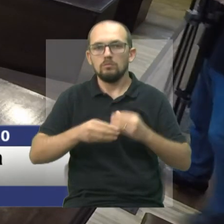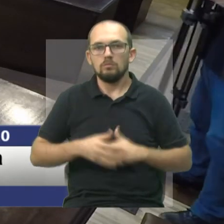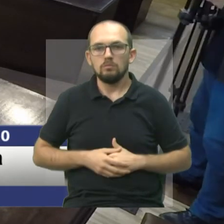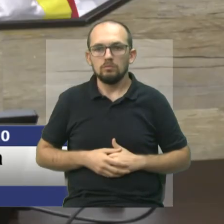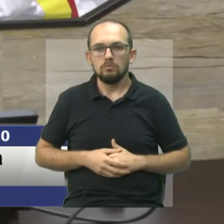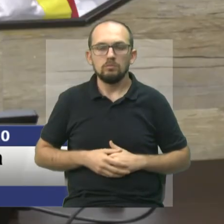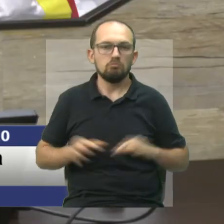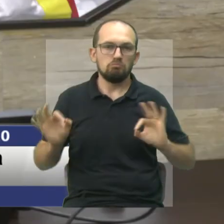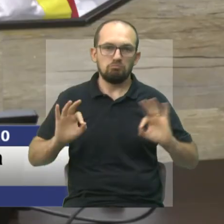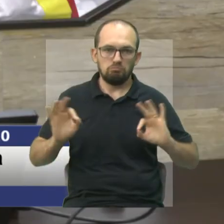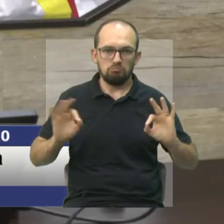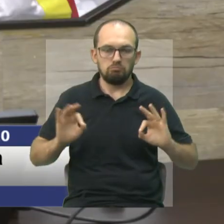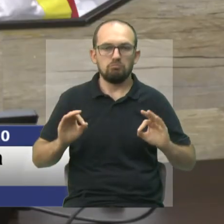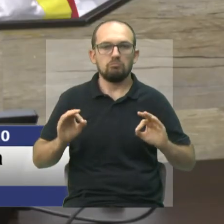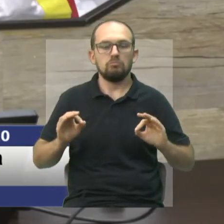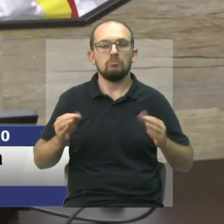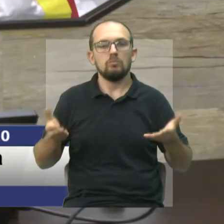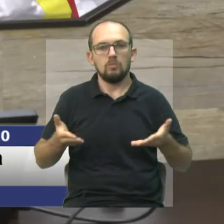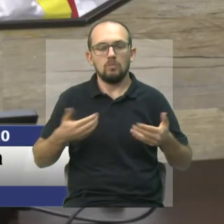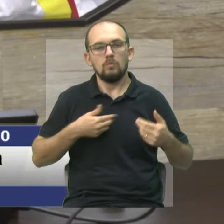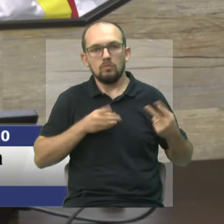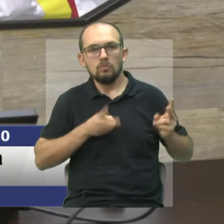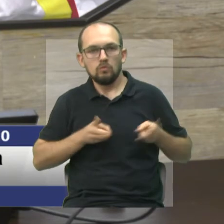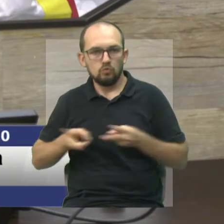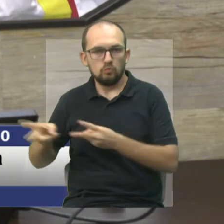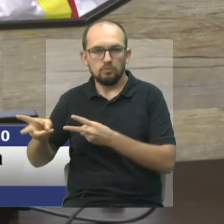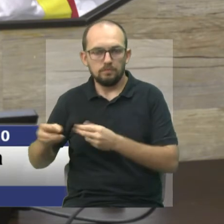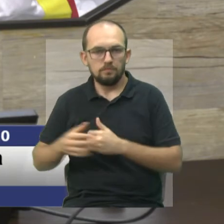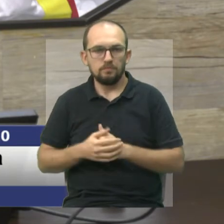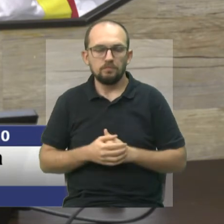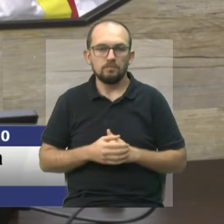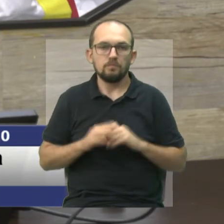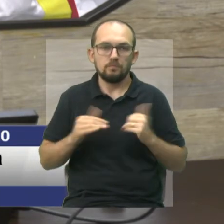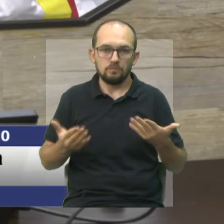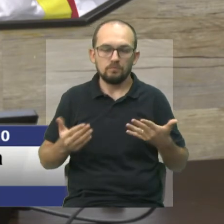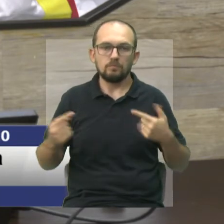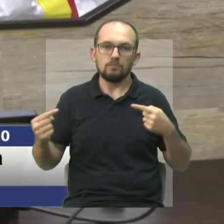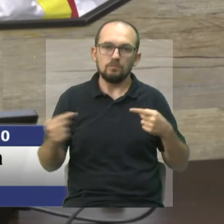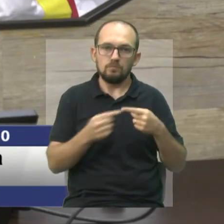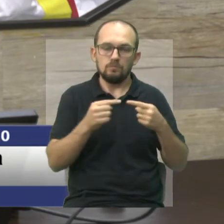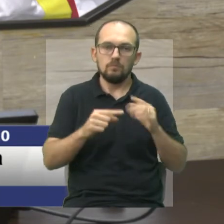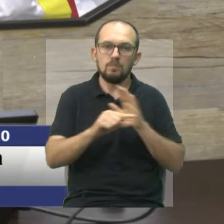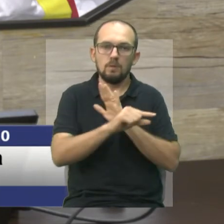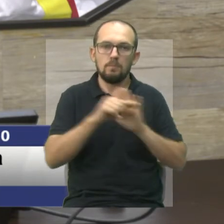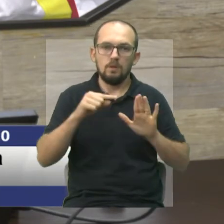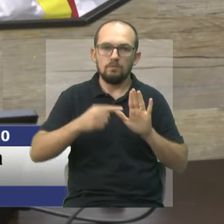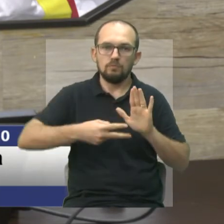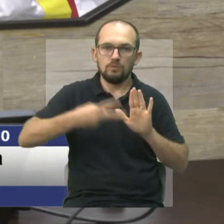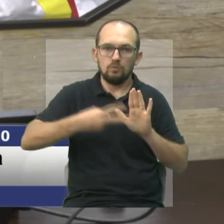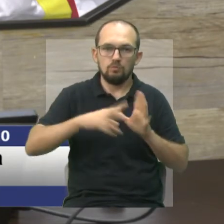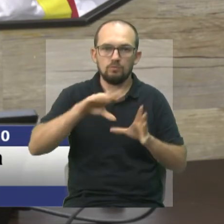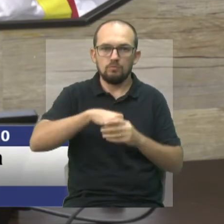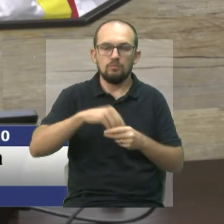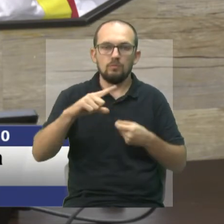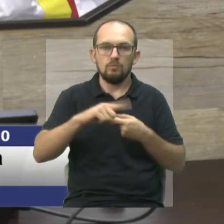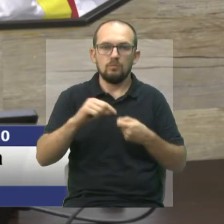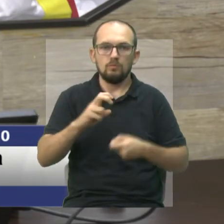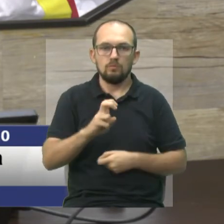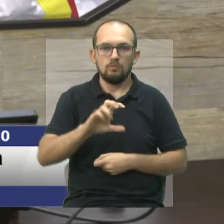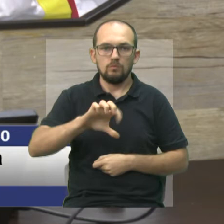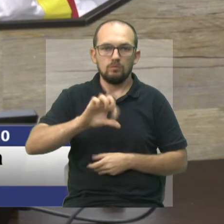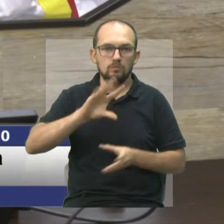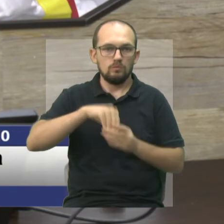Ninguém desejando fazer uso da palavra, continuamos. Então, nos termos do parágrafo 2º do artigo 59